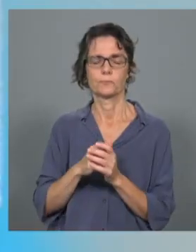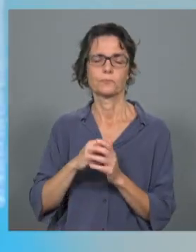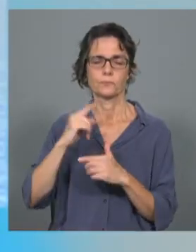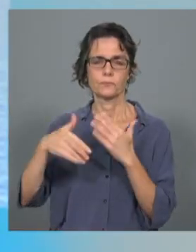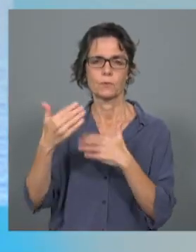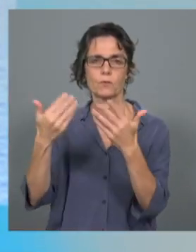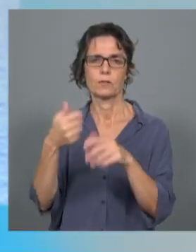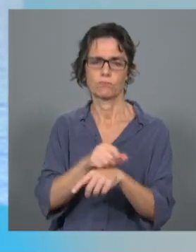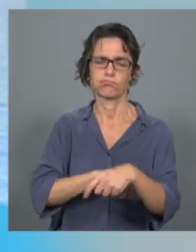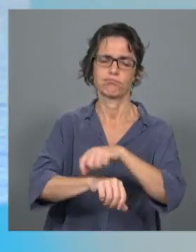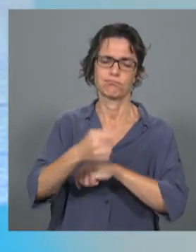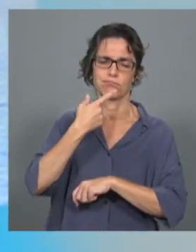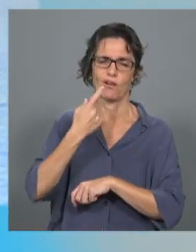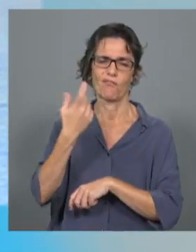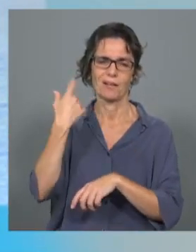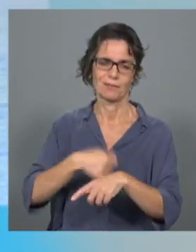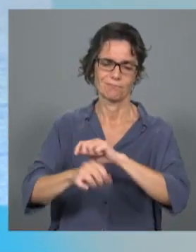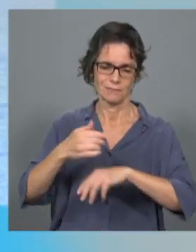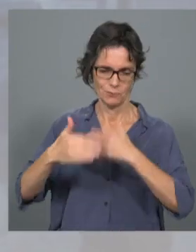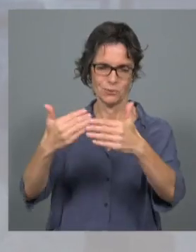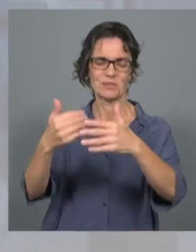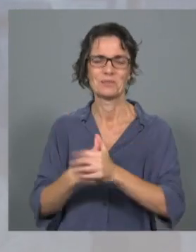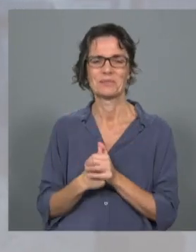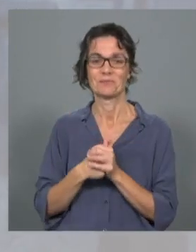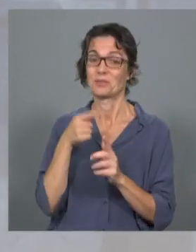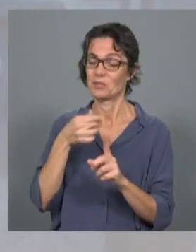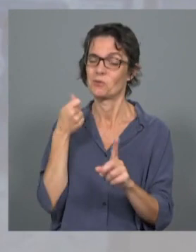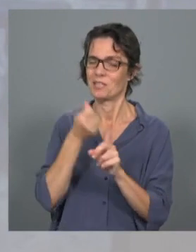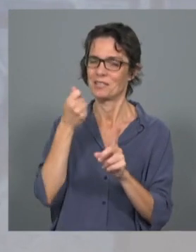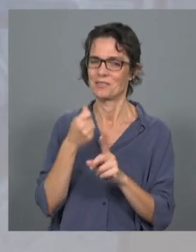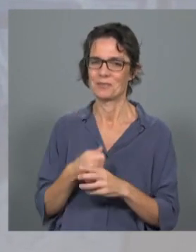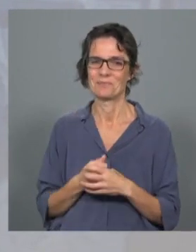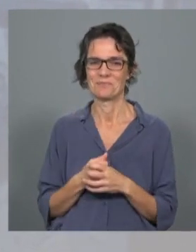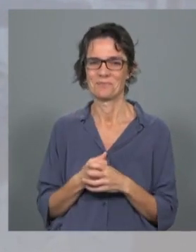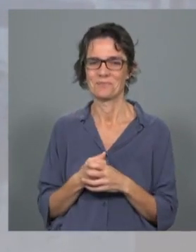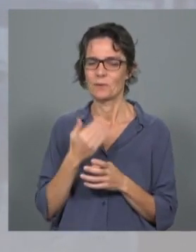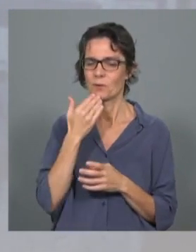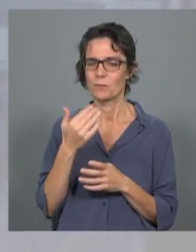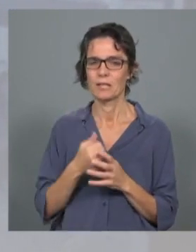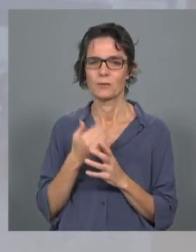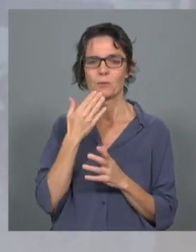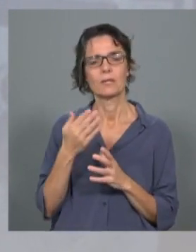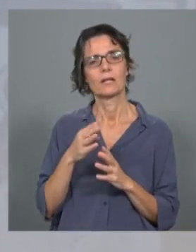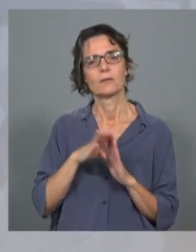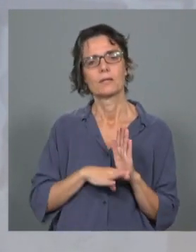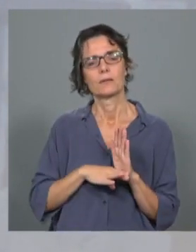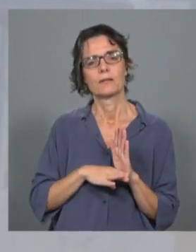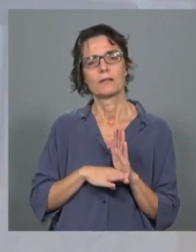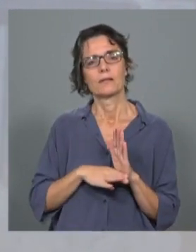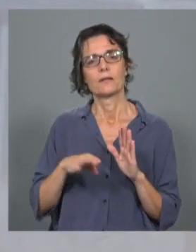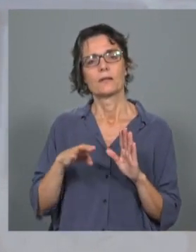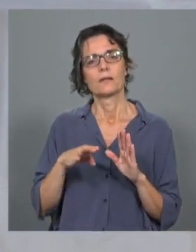muito. Ficamos com esses desafios em mãos. Muito obrigado. Obrigado por ter estado aqui no